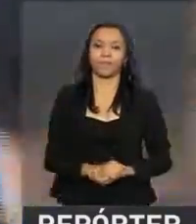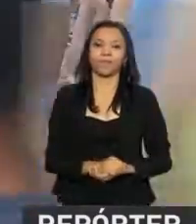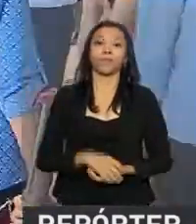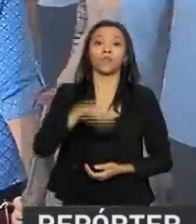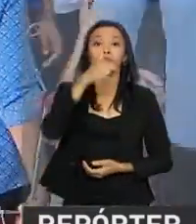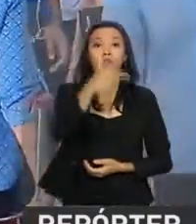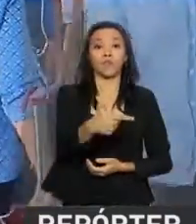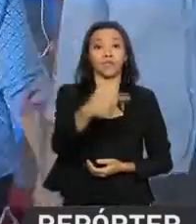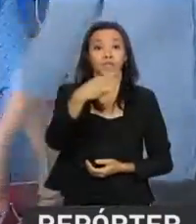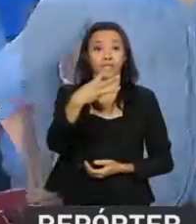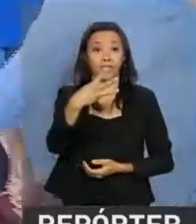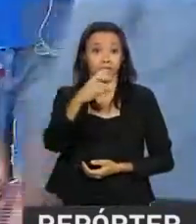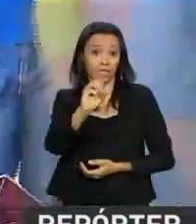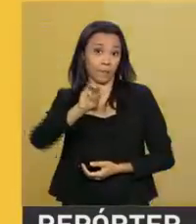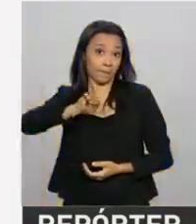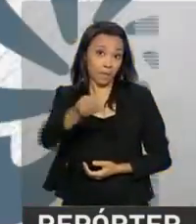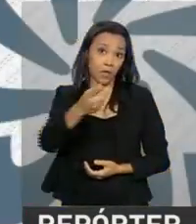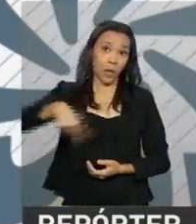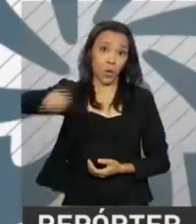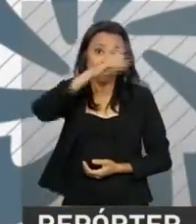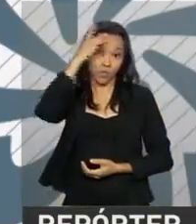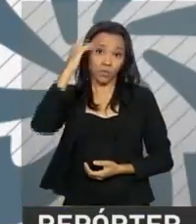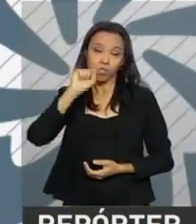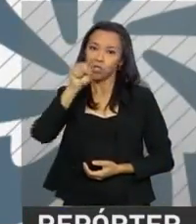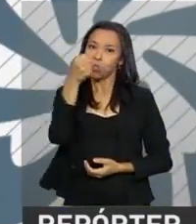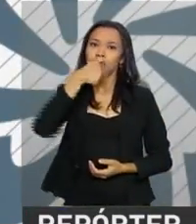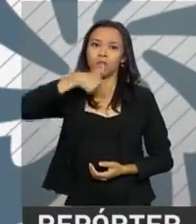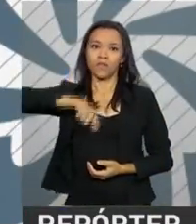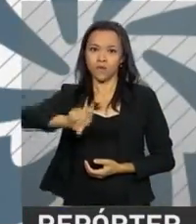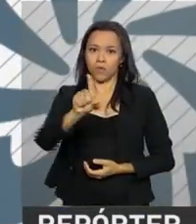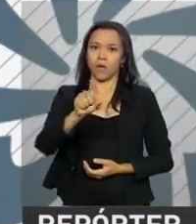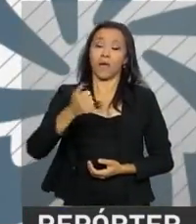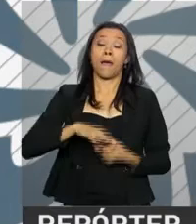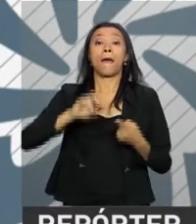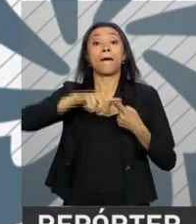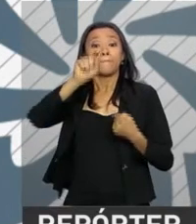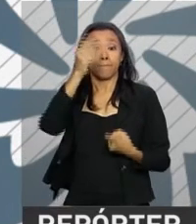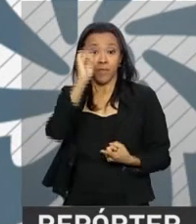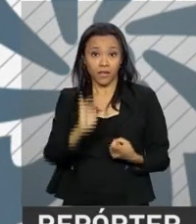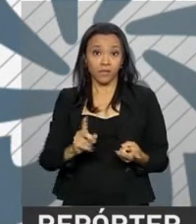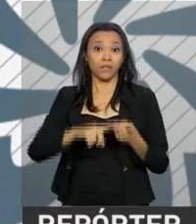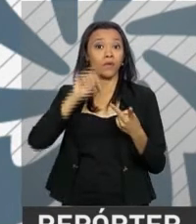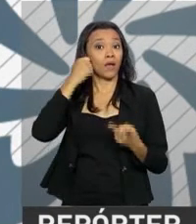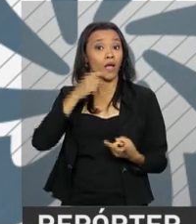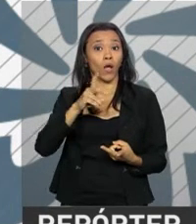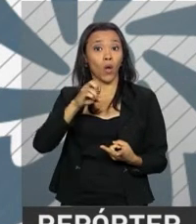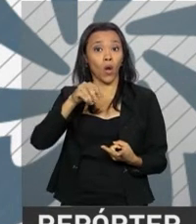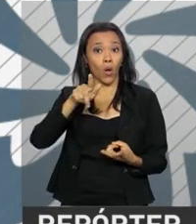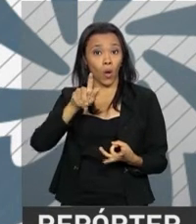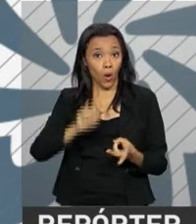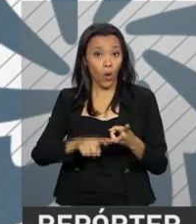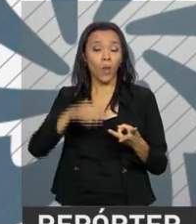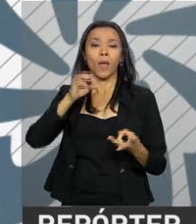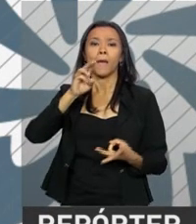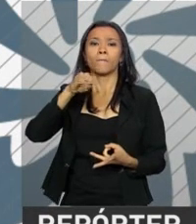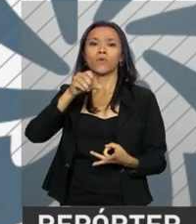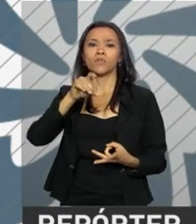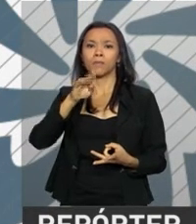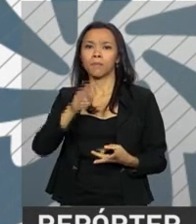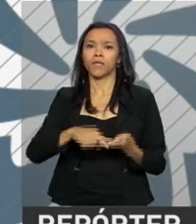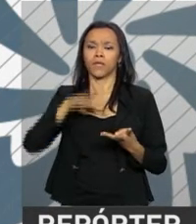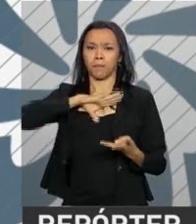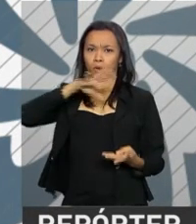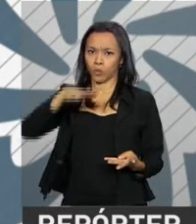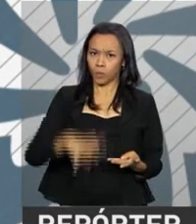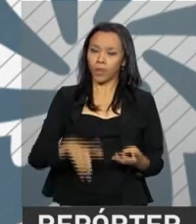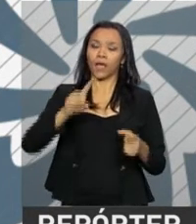230 milhões de pessoas e um idioma comum. Brasil, Angola, Cabo Verde, Guiné-Bissau, Guiné Equatorial, Moçambique, Portugal, São